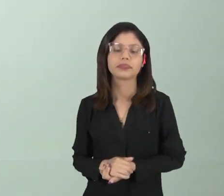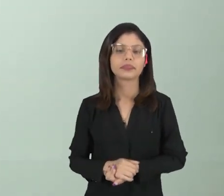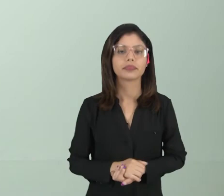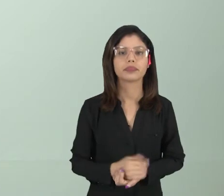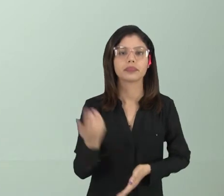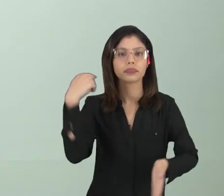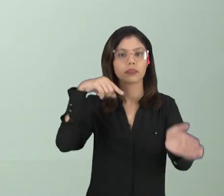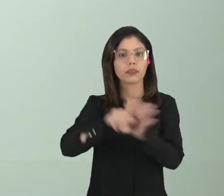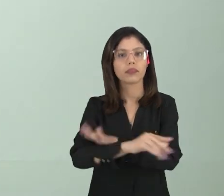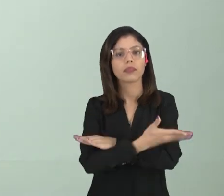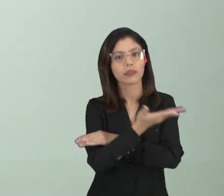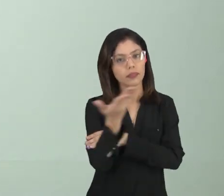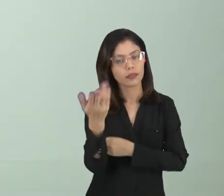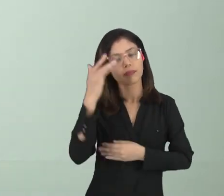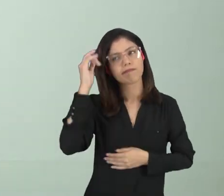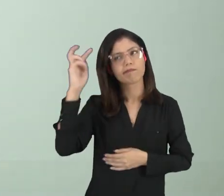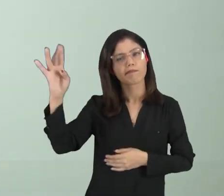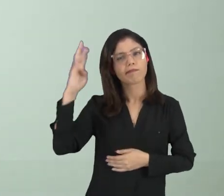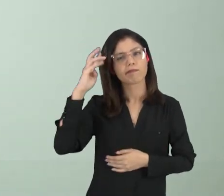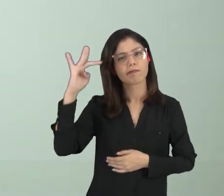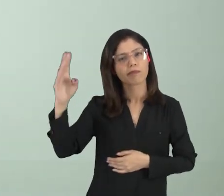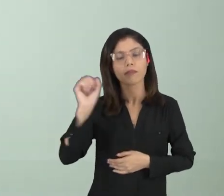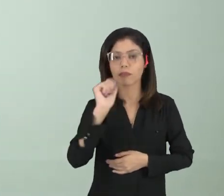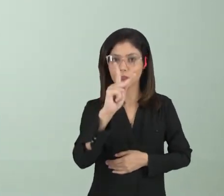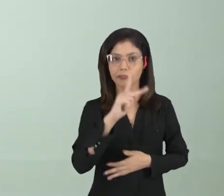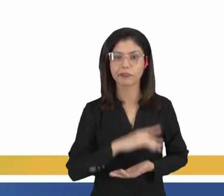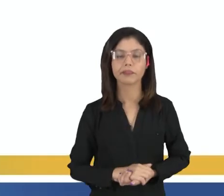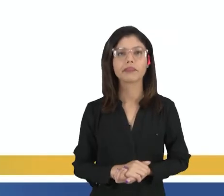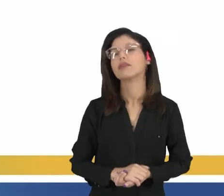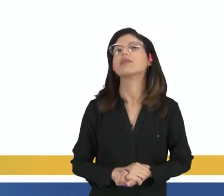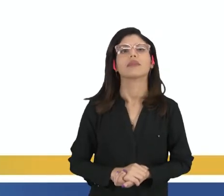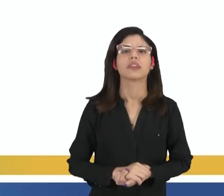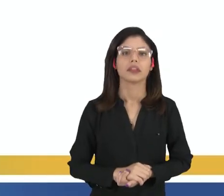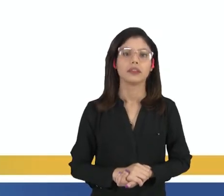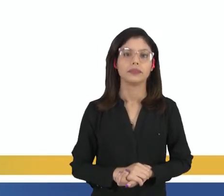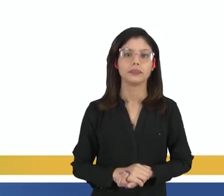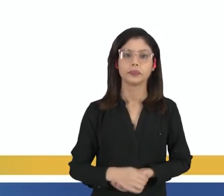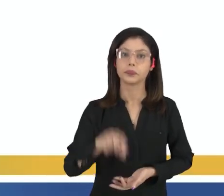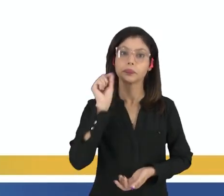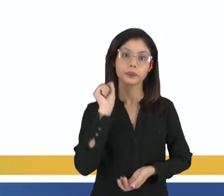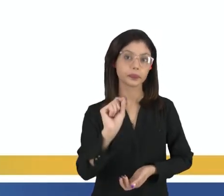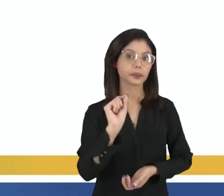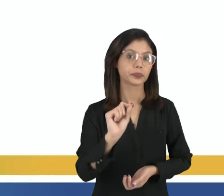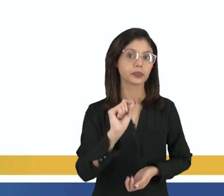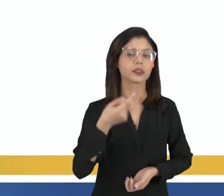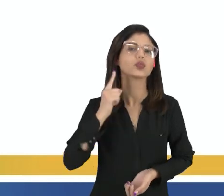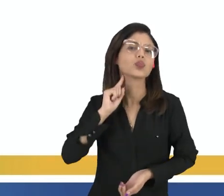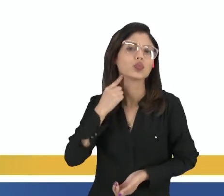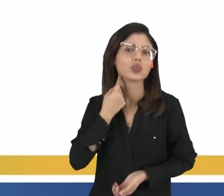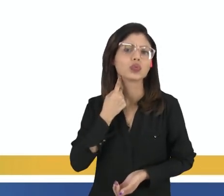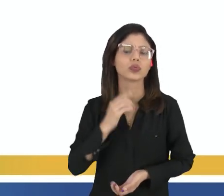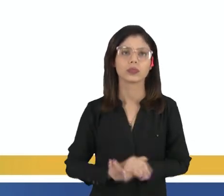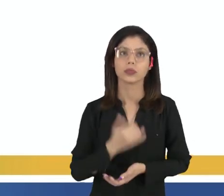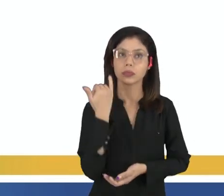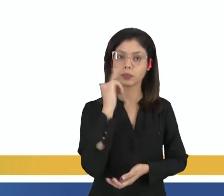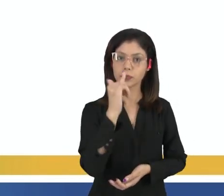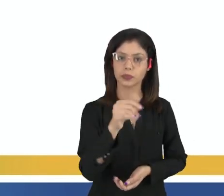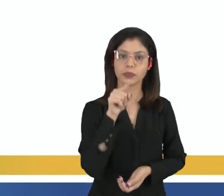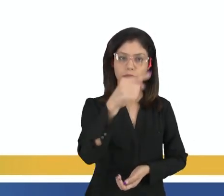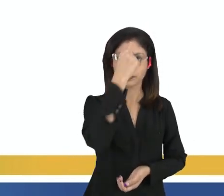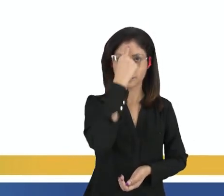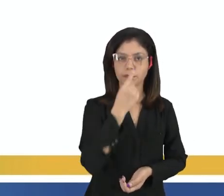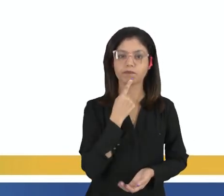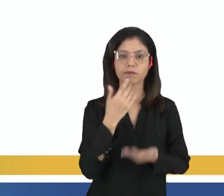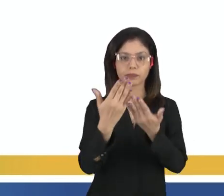Então, vou deixar essa pergunta para você estar refletindo, ok? Então, aqui, ó, o que é o lixo eletrônico? Então, nós temos a imagem